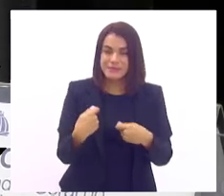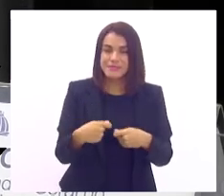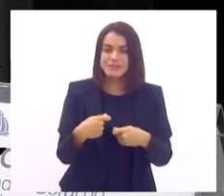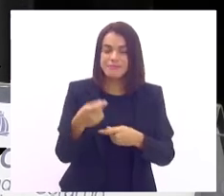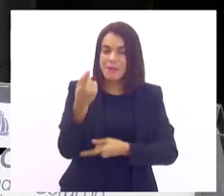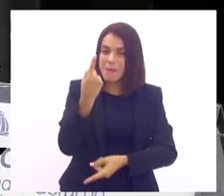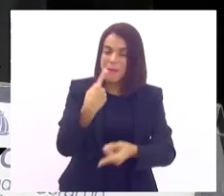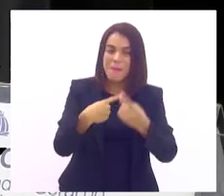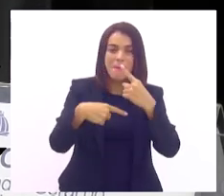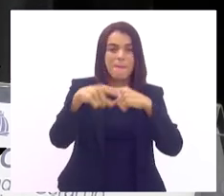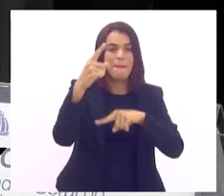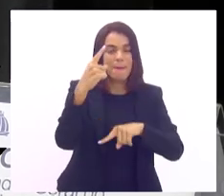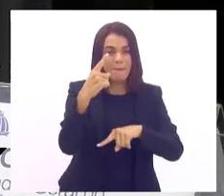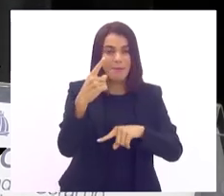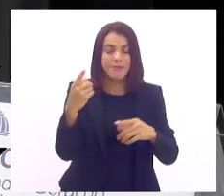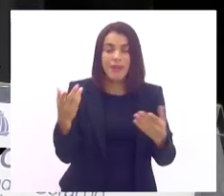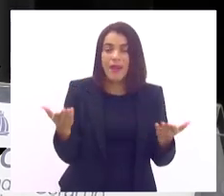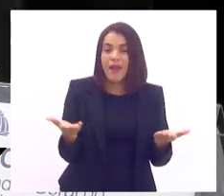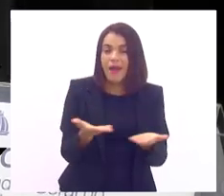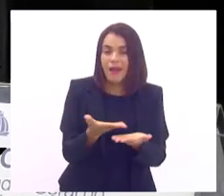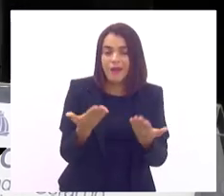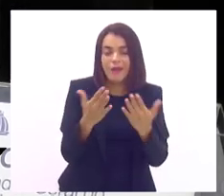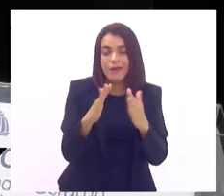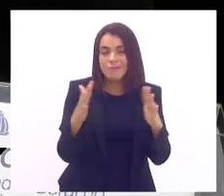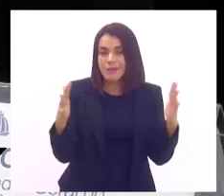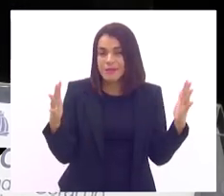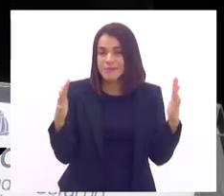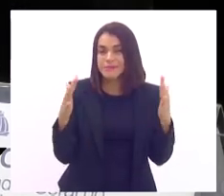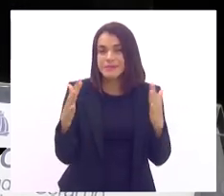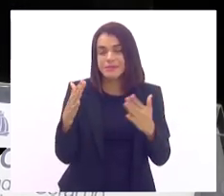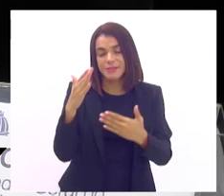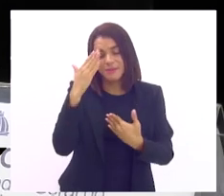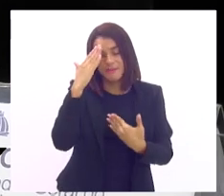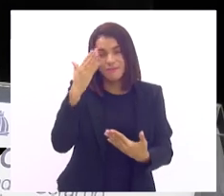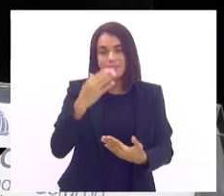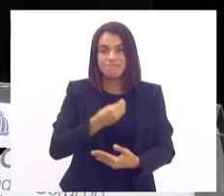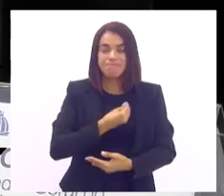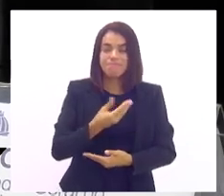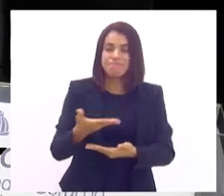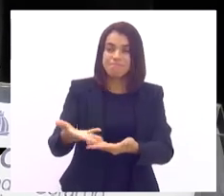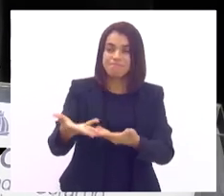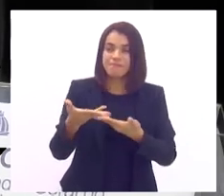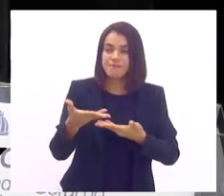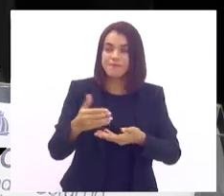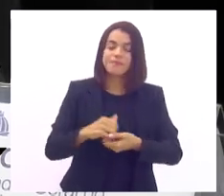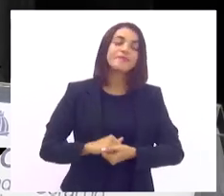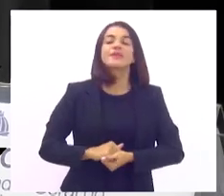primeiro mundo. Novamente, parabéns a todos e obrigado aqui pela presença e pelo convite.